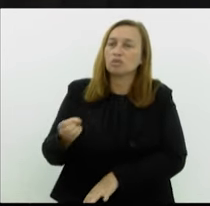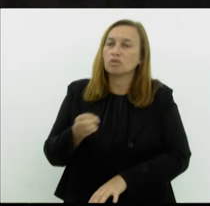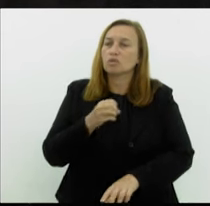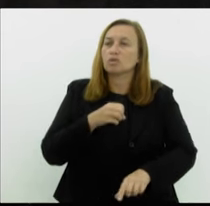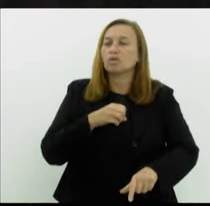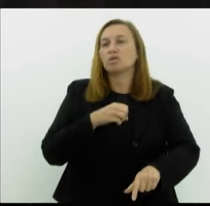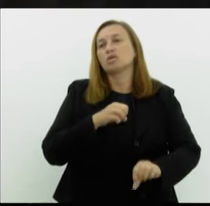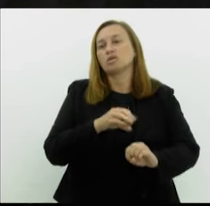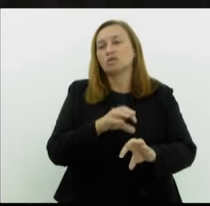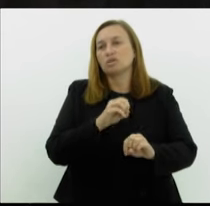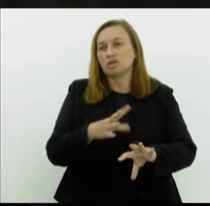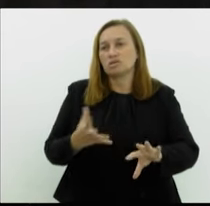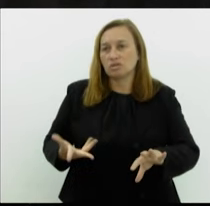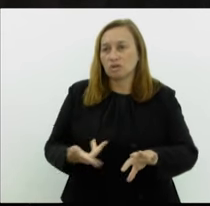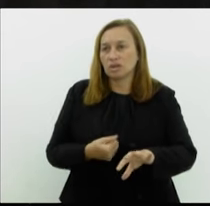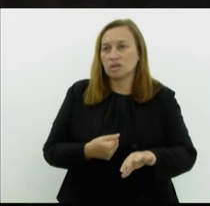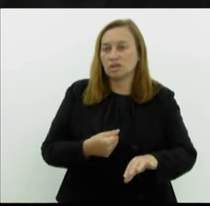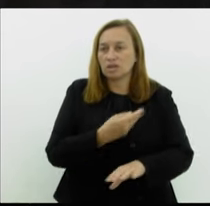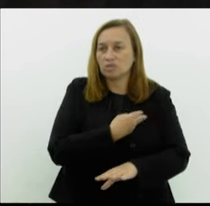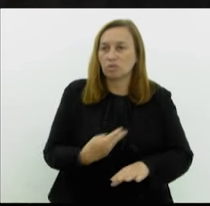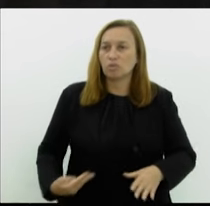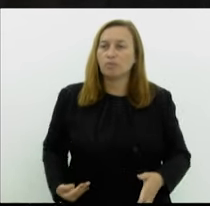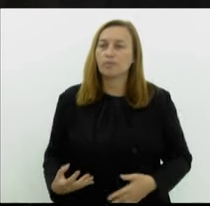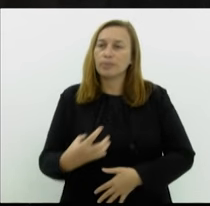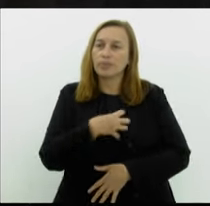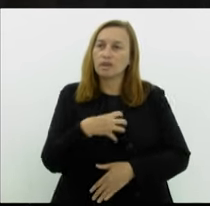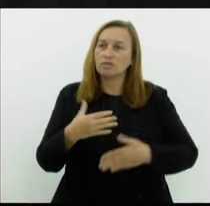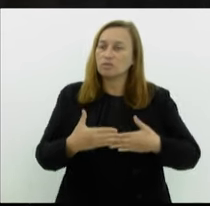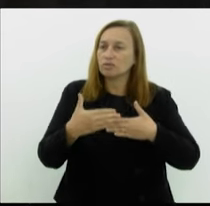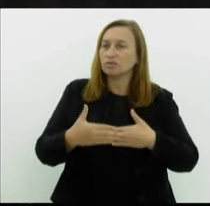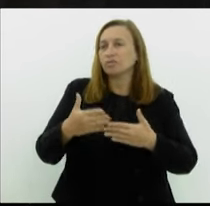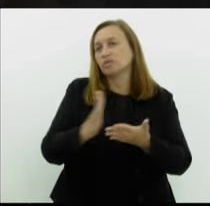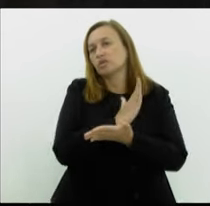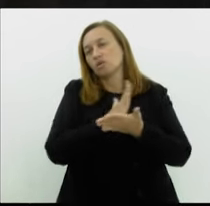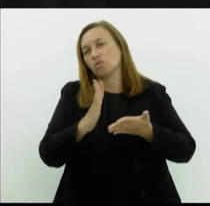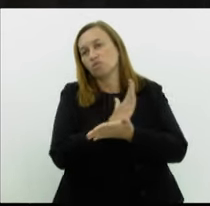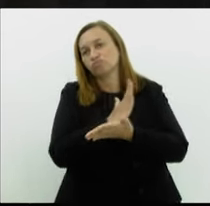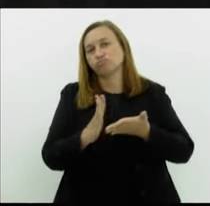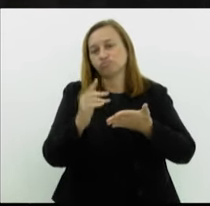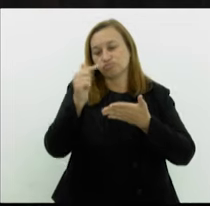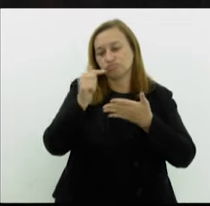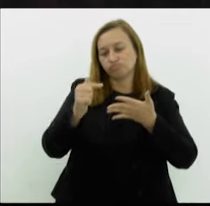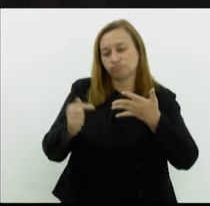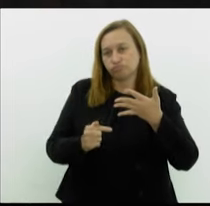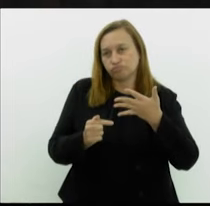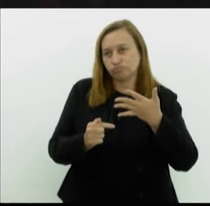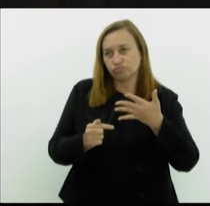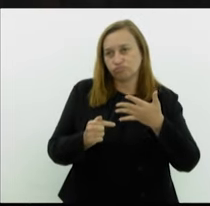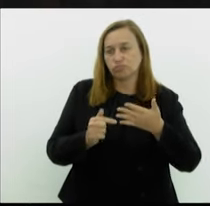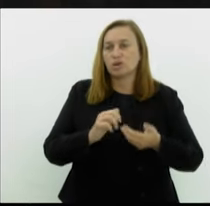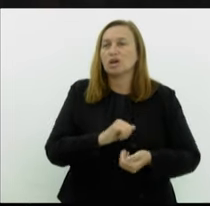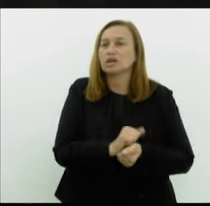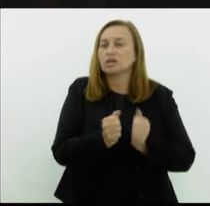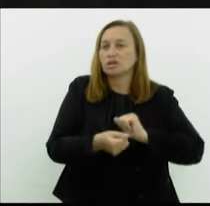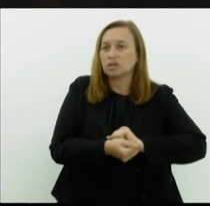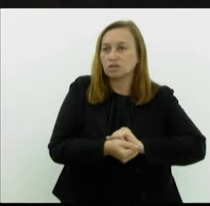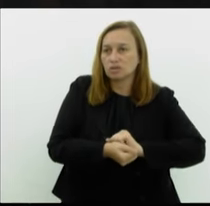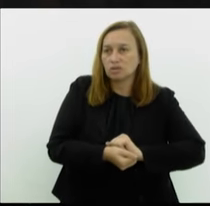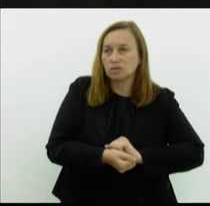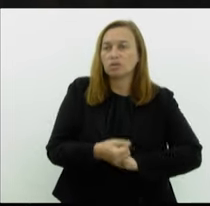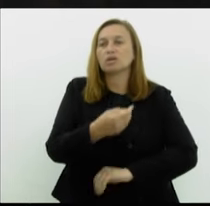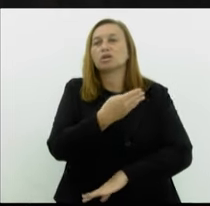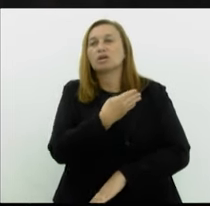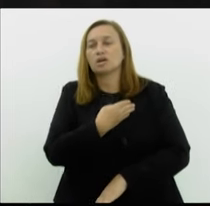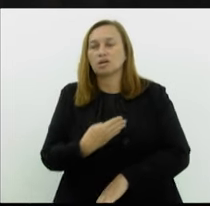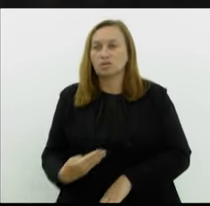de qualidade. Nesse sentido, nós avançamos em alguns pontos, sobretudo a adequação da medida do